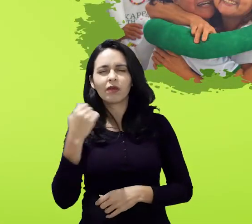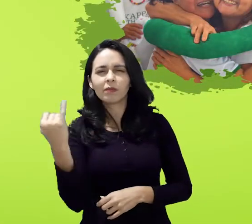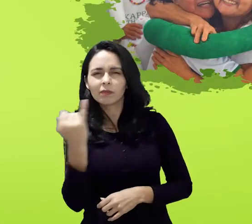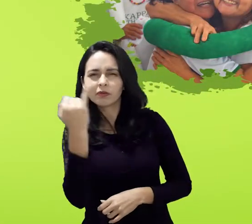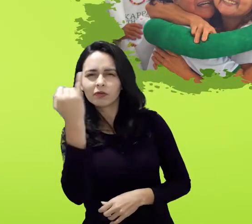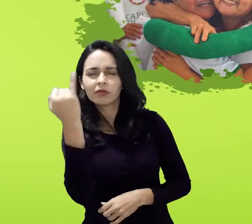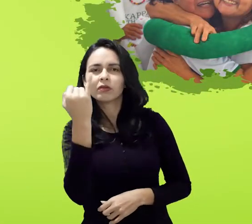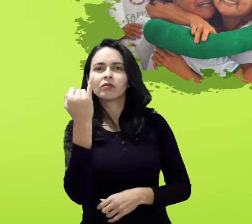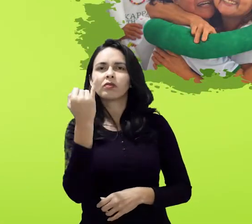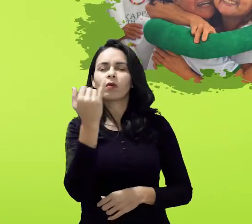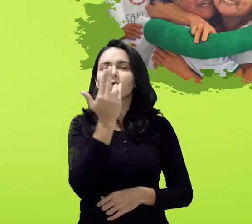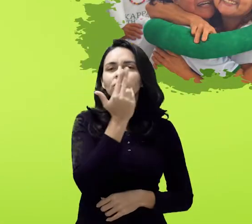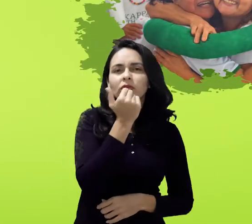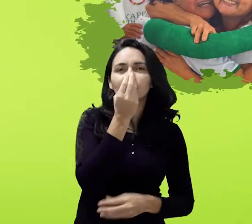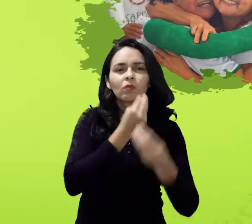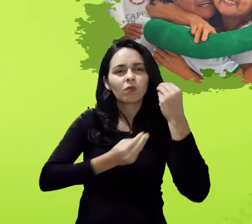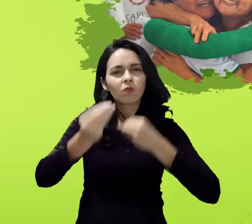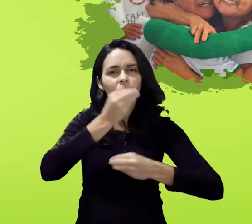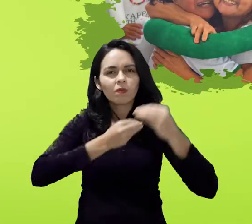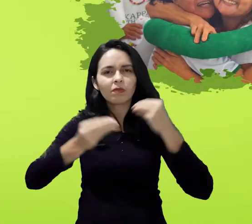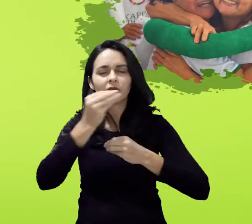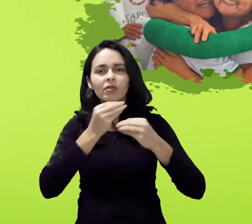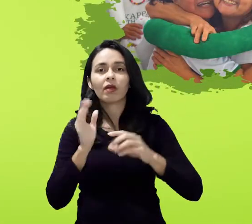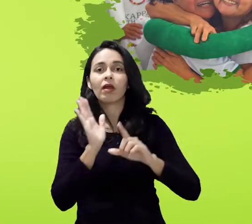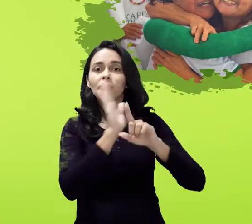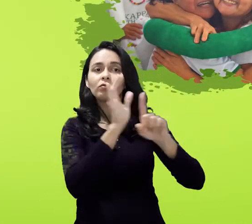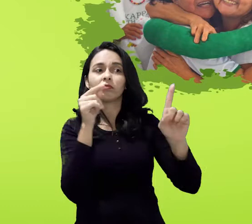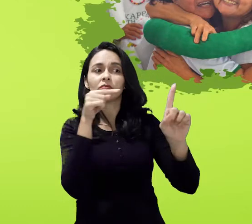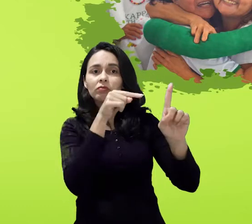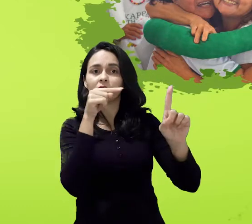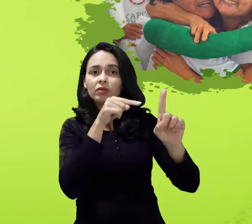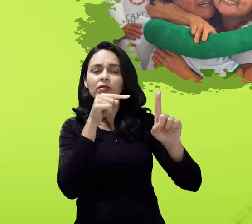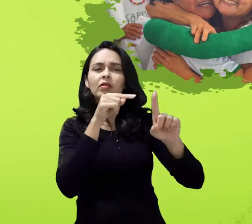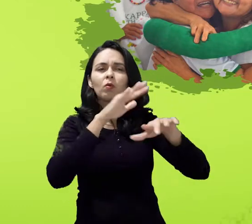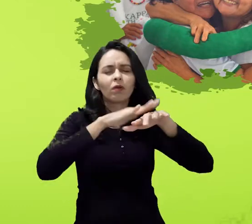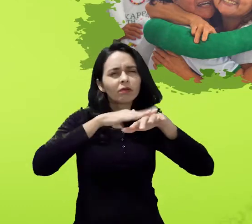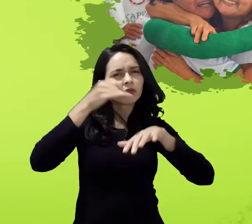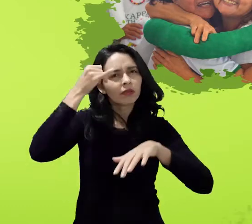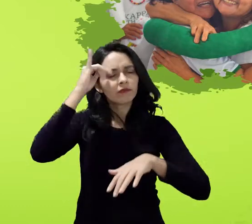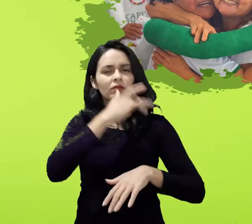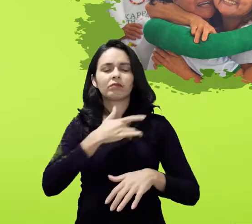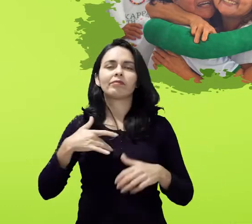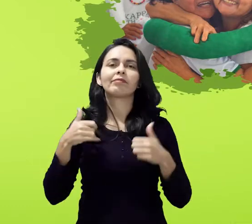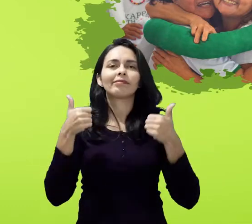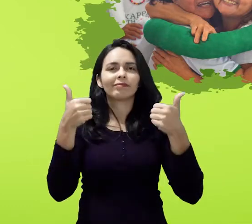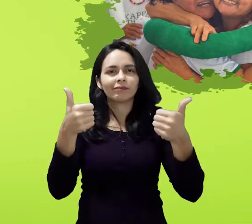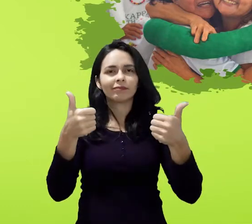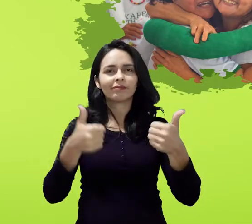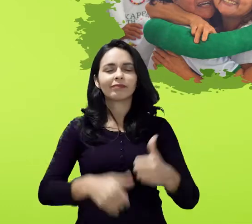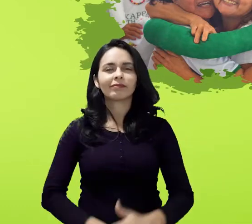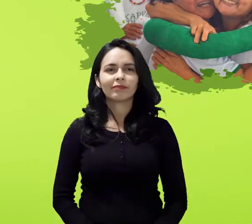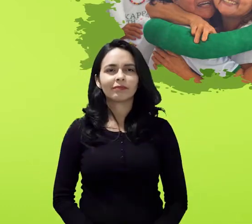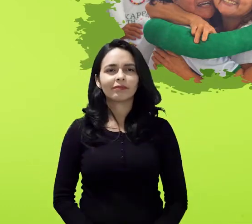a importância da nutrição na promoção na prevenção de agravos à saúde dos idosos